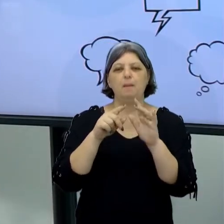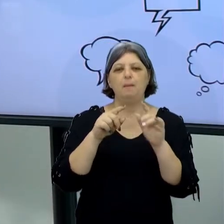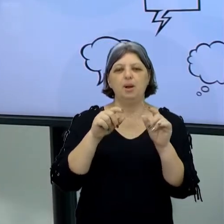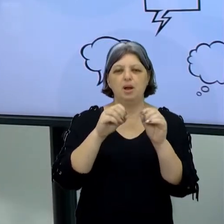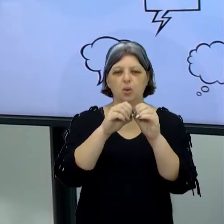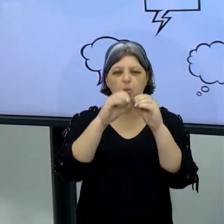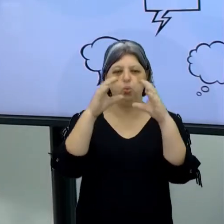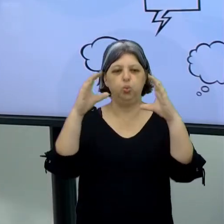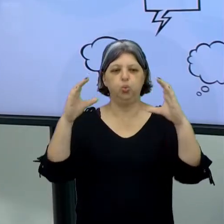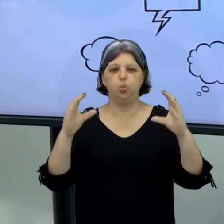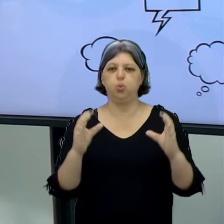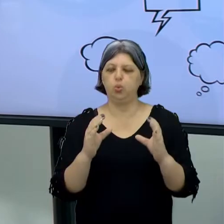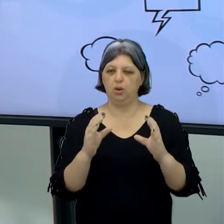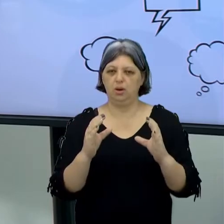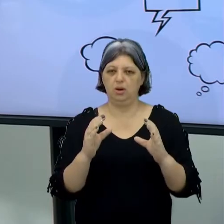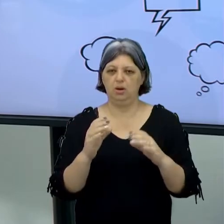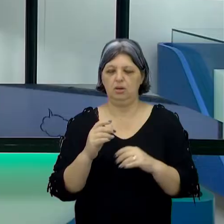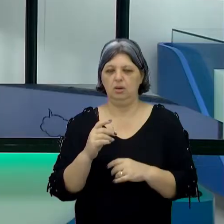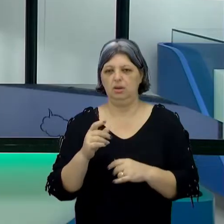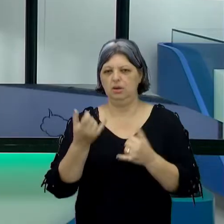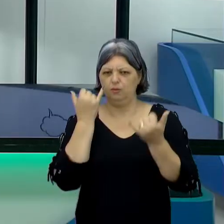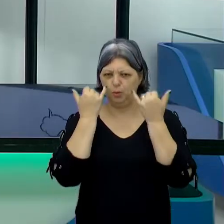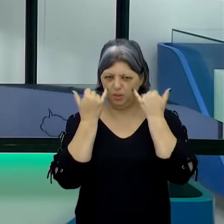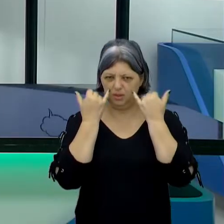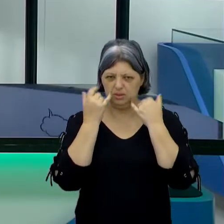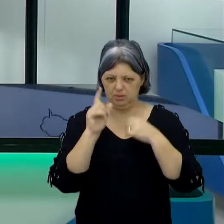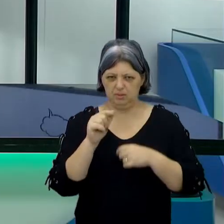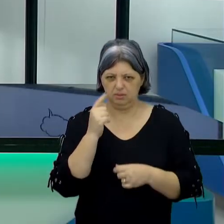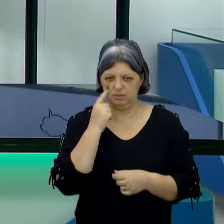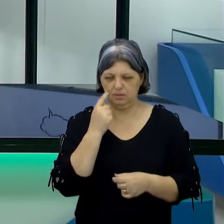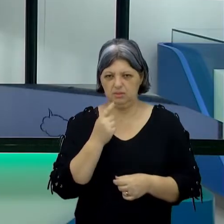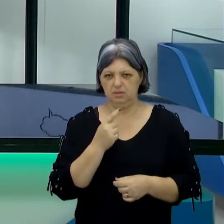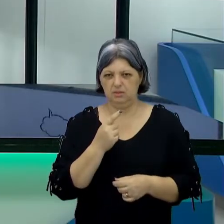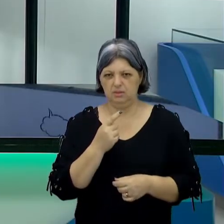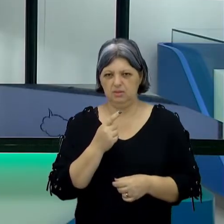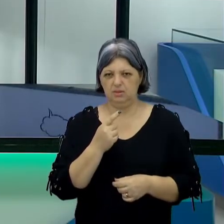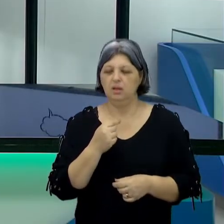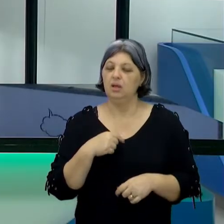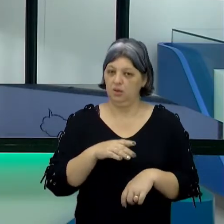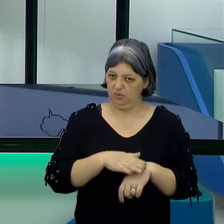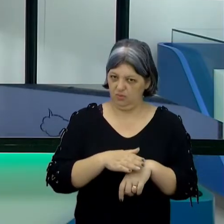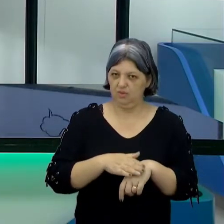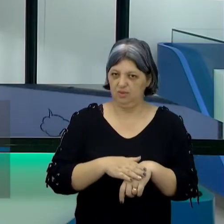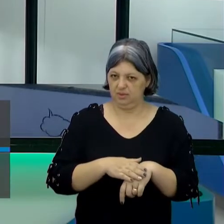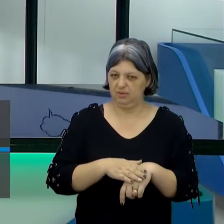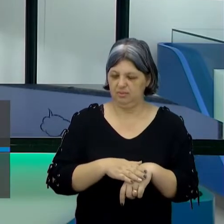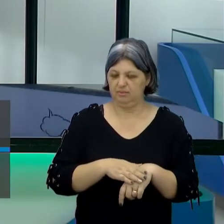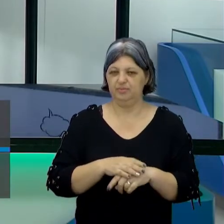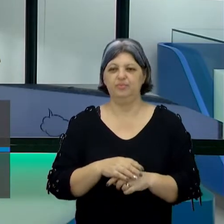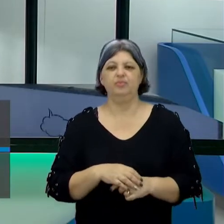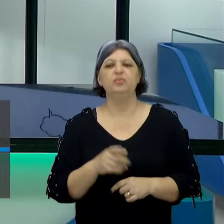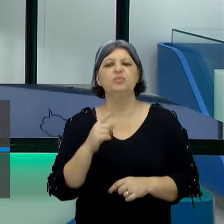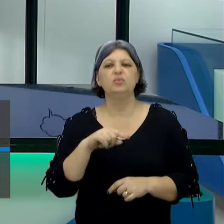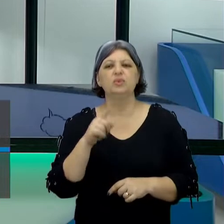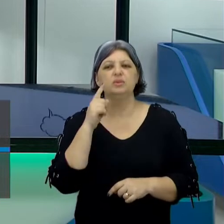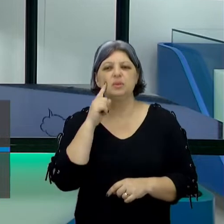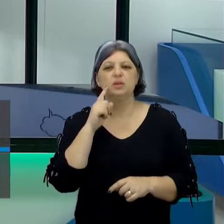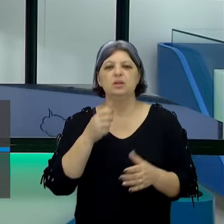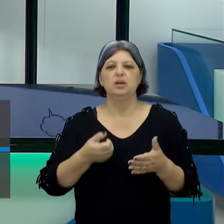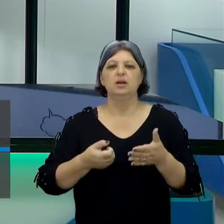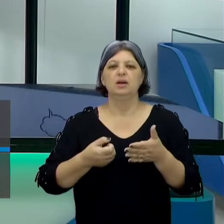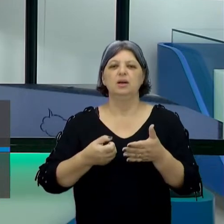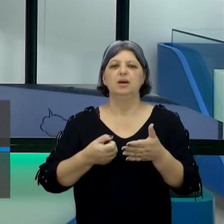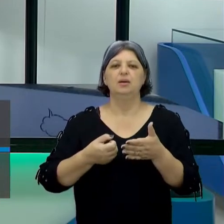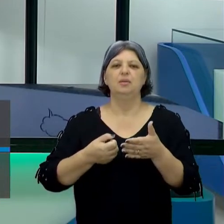Você costuma... eu falo porque eu faço isso. Eu faço. Você costuma bloquear